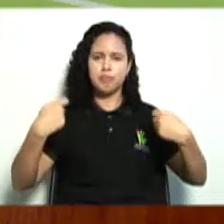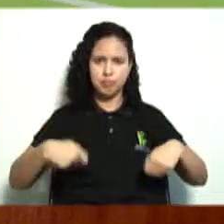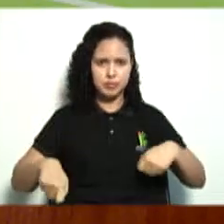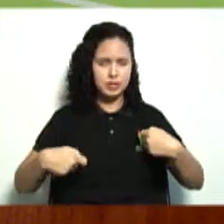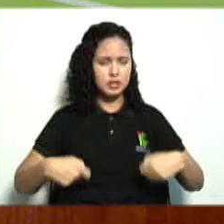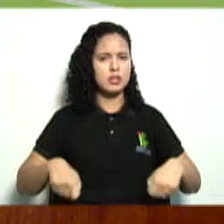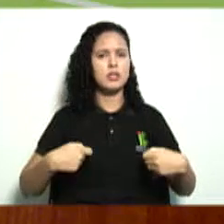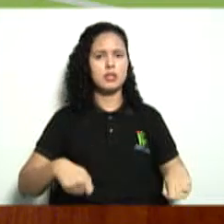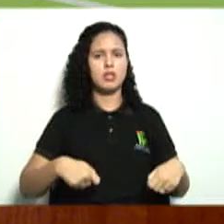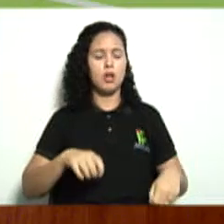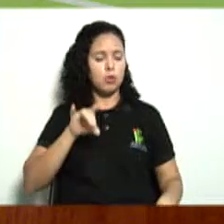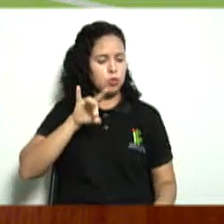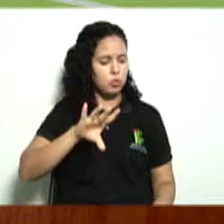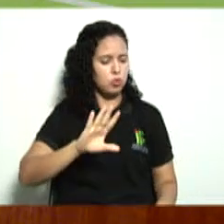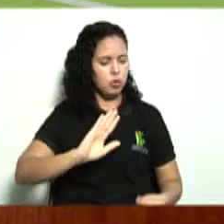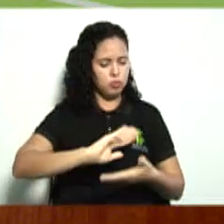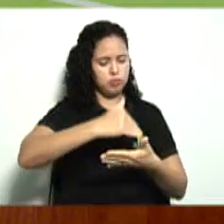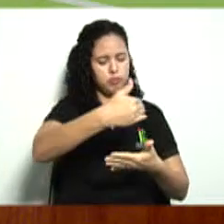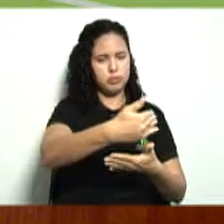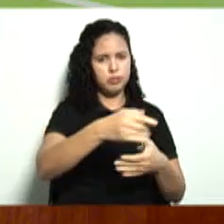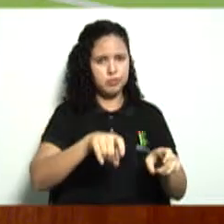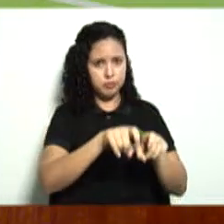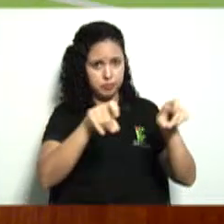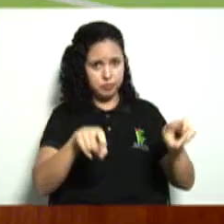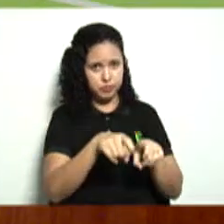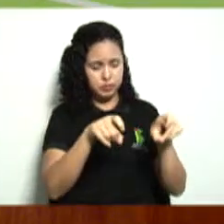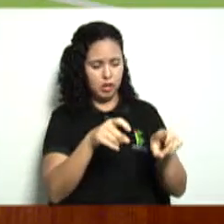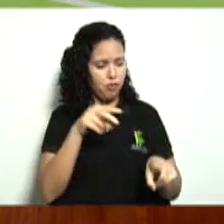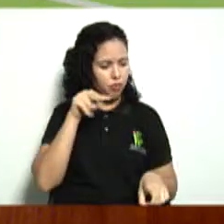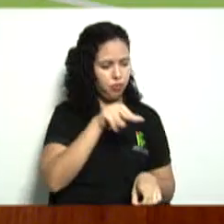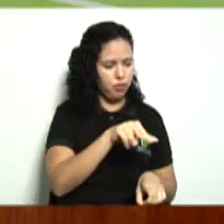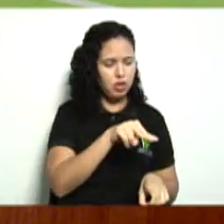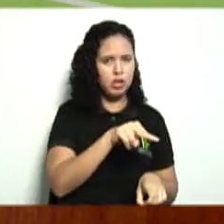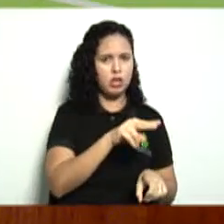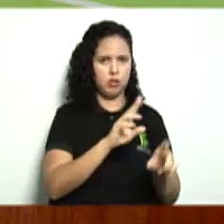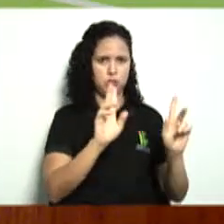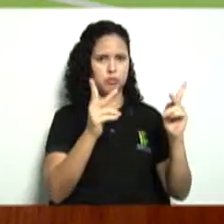não consegue utilizar os recursos daquela máquina. Você tem que ficar